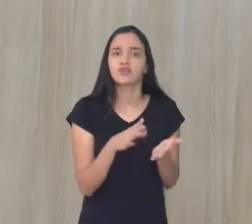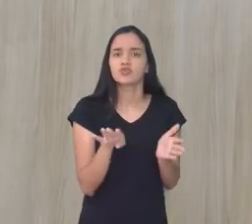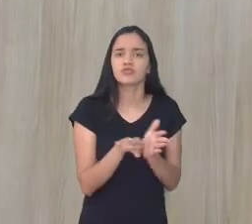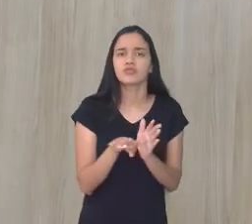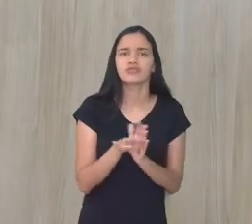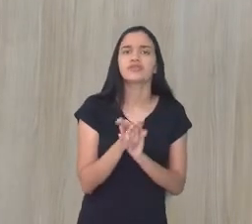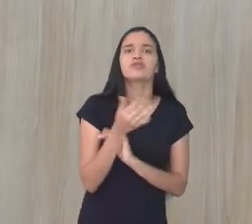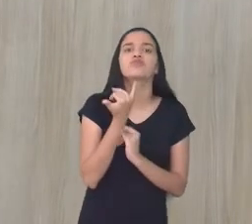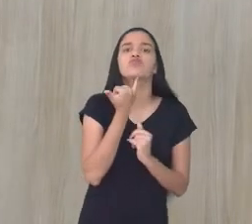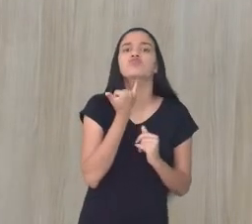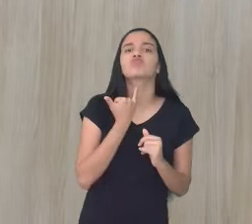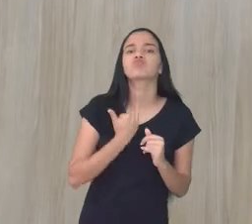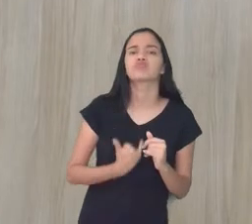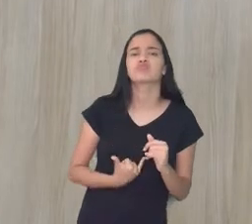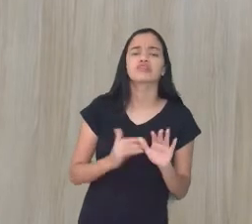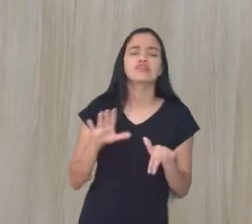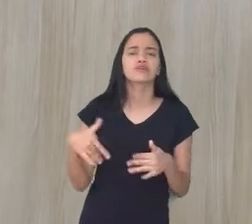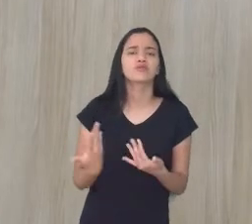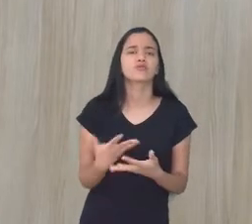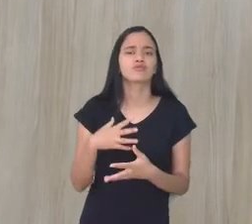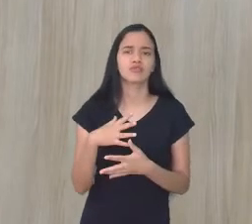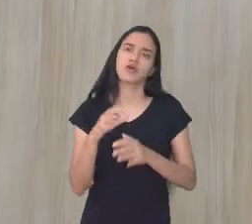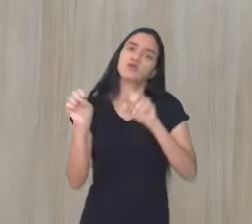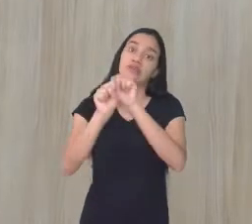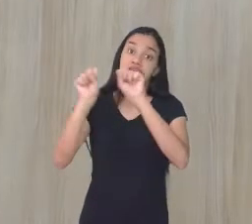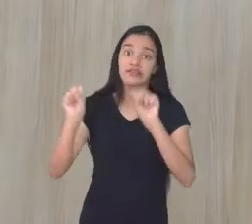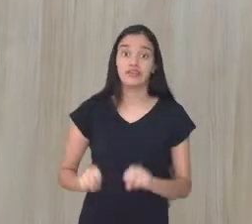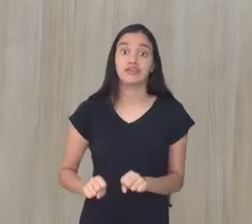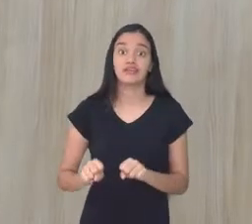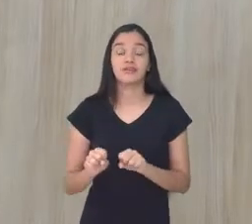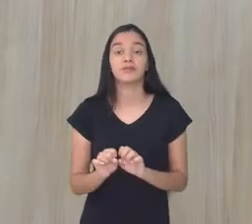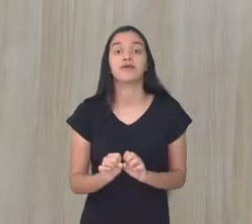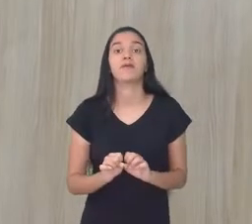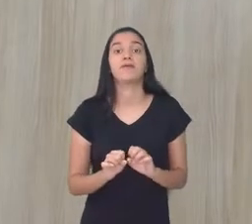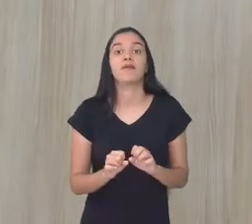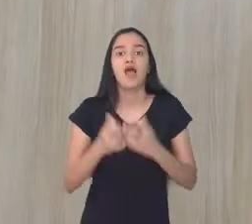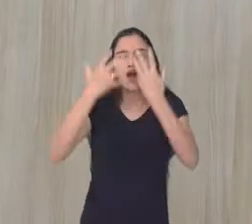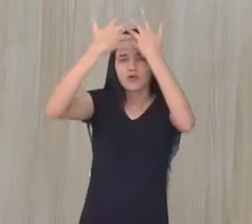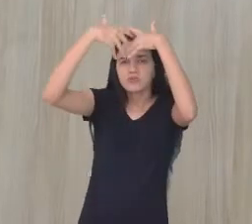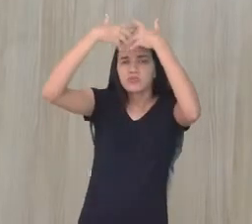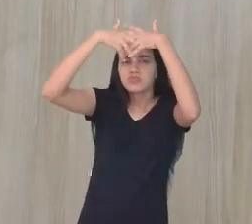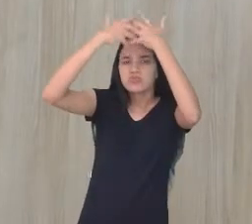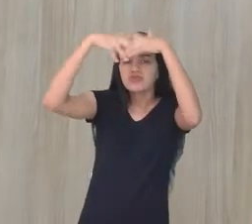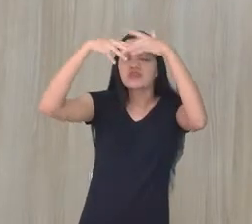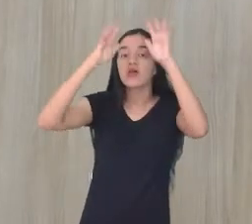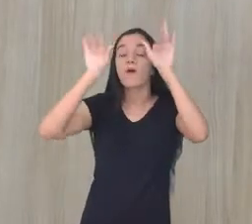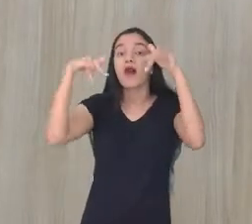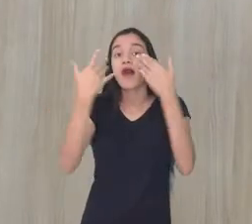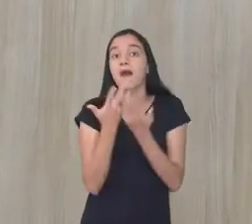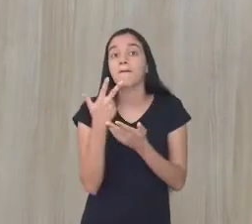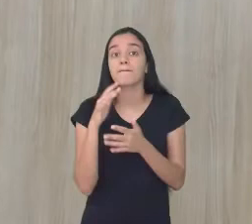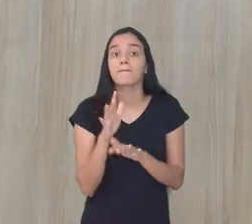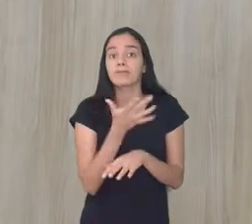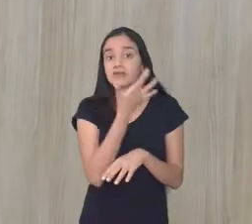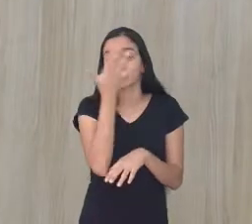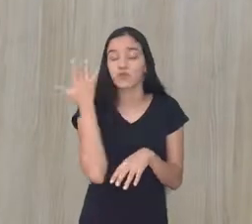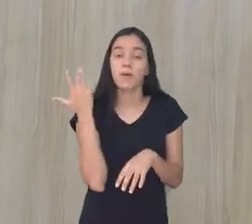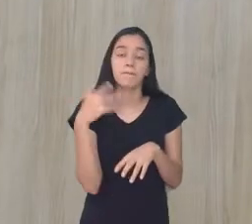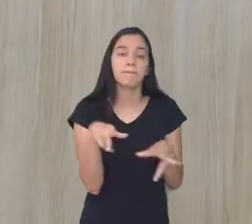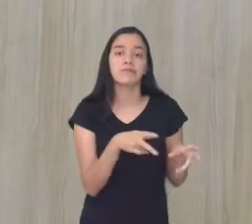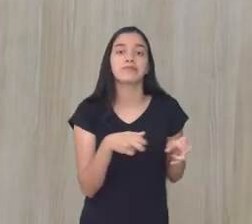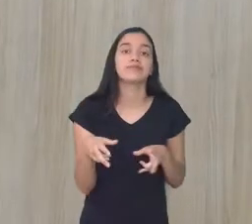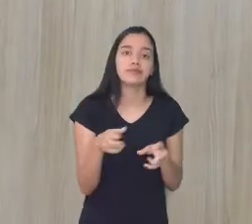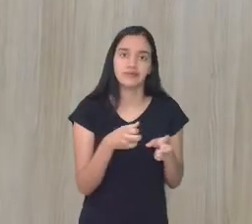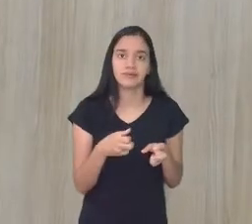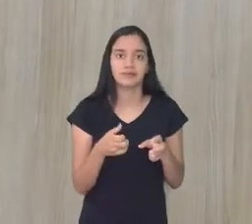e imediatamente, no nosso sistema nervoso central, né? Imediatamente, quem percebeu as primeiras sensações já dá